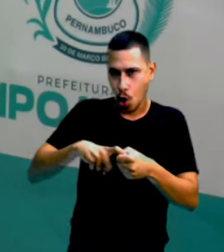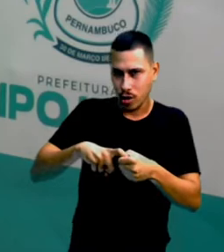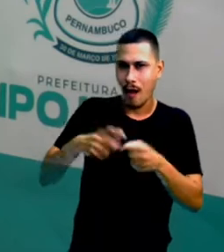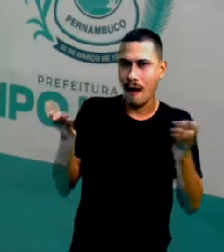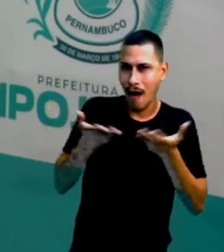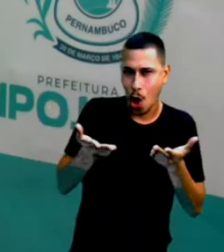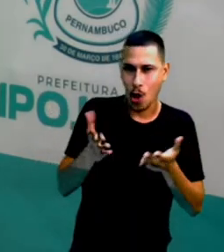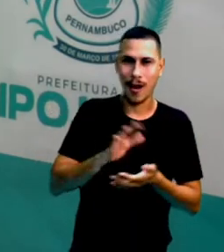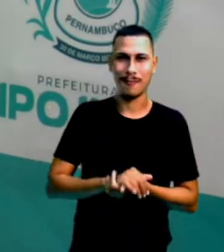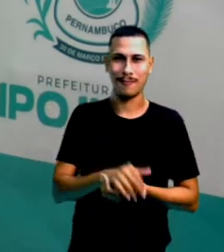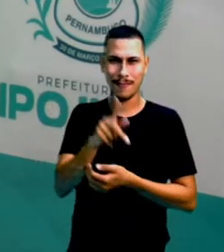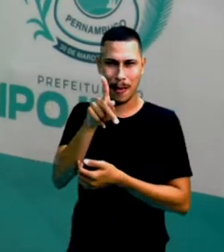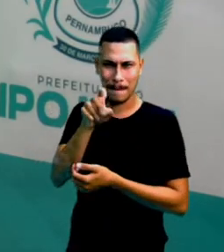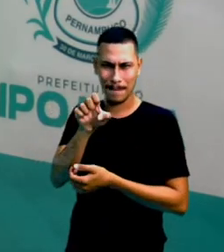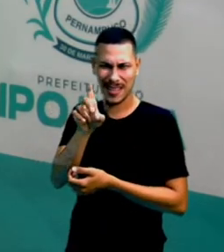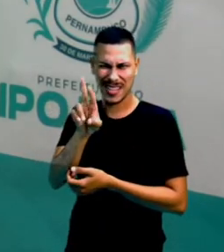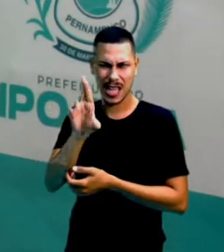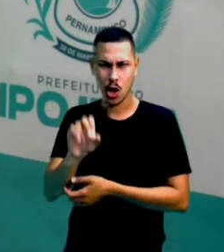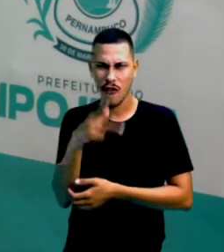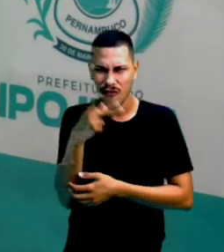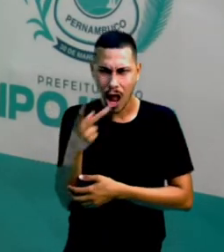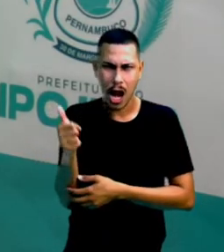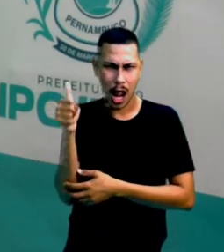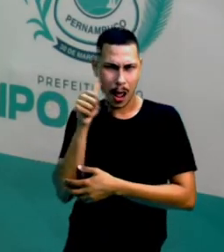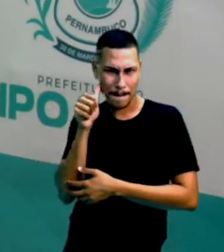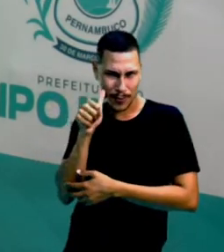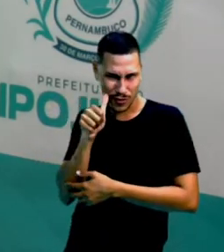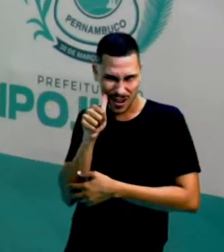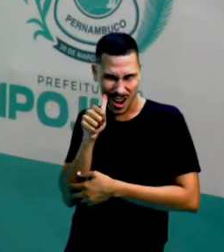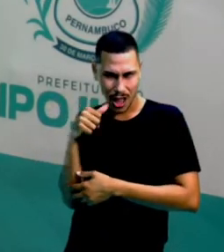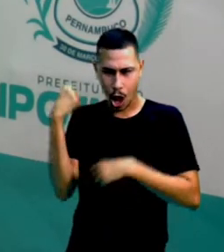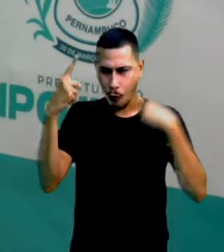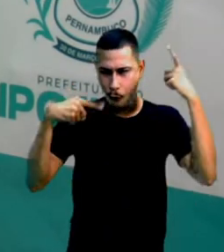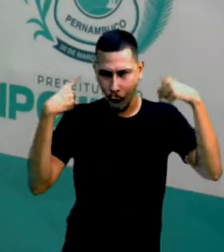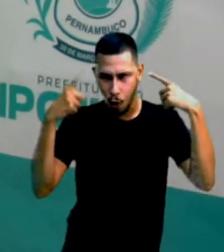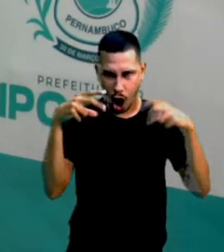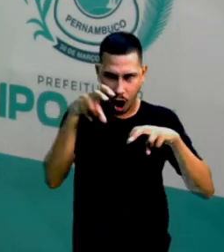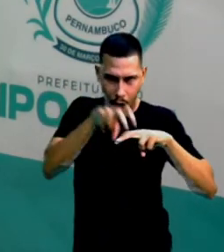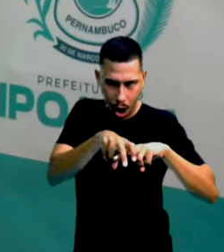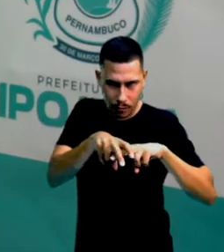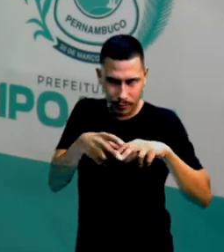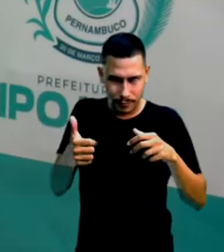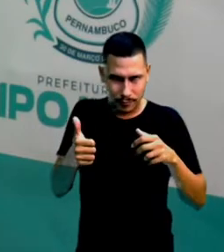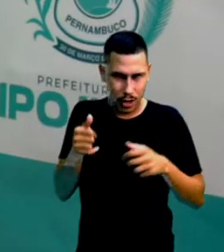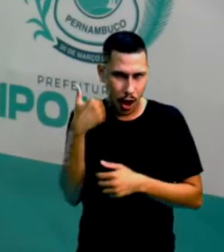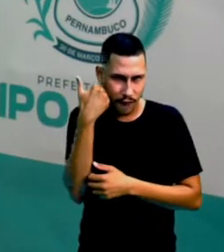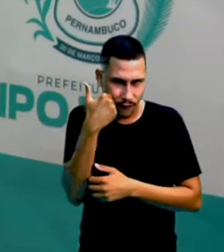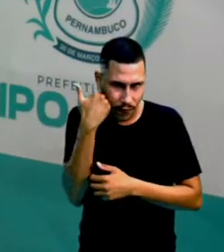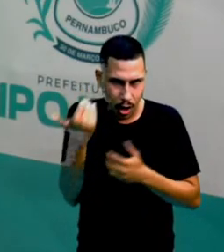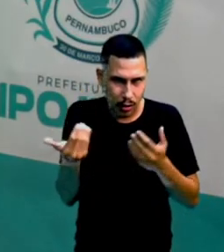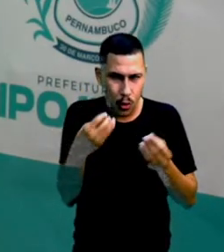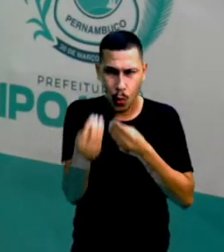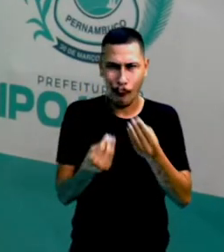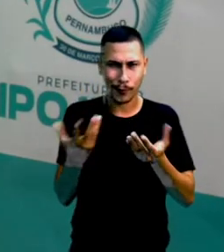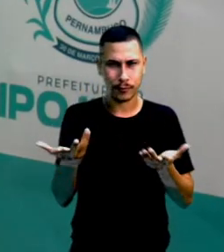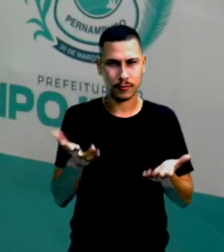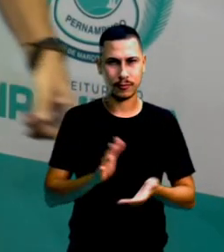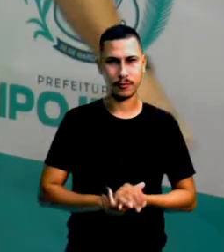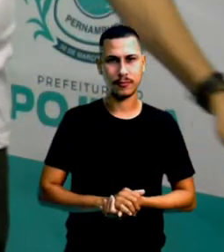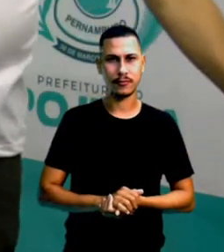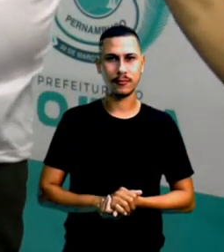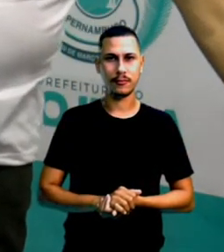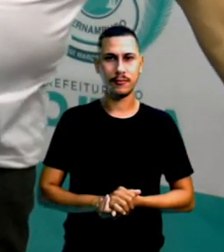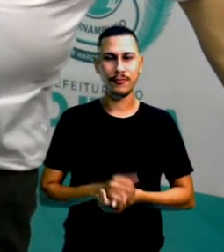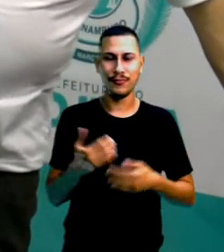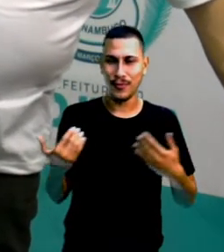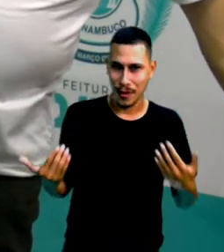ta doida pra sentar Olha que está fazendo e assim é bom então